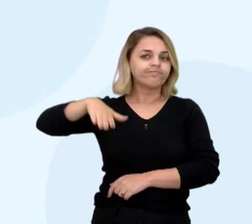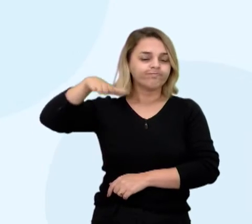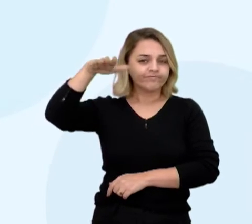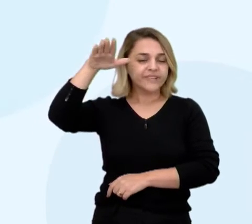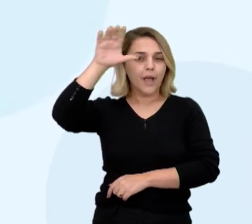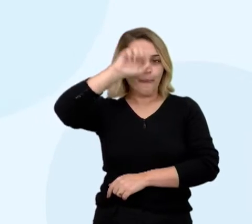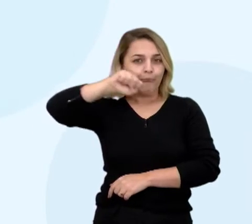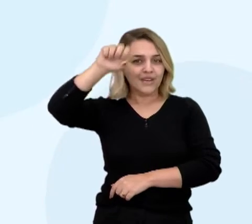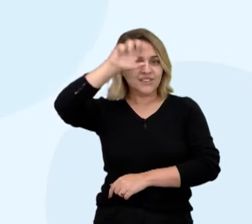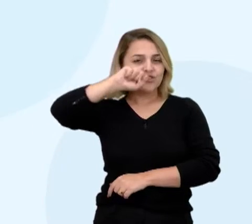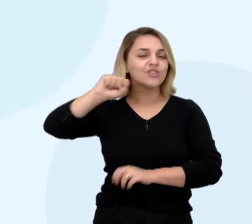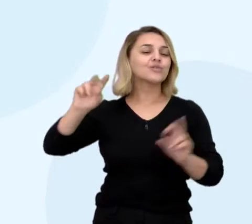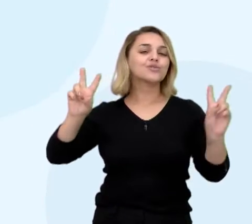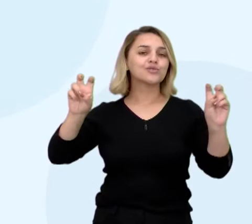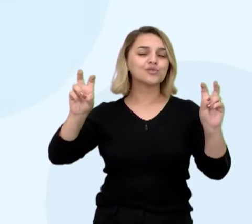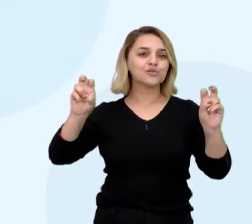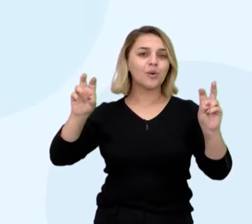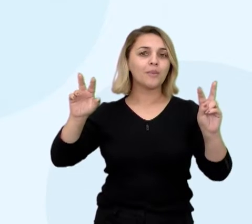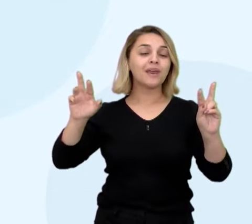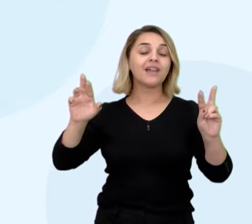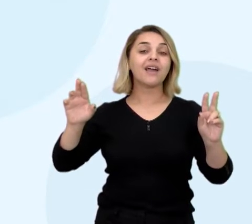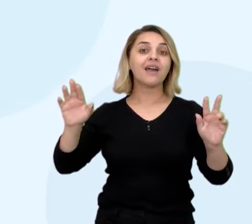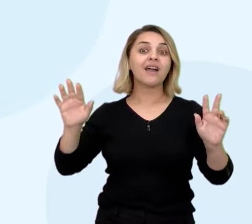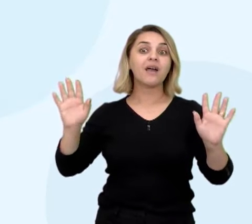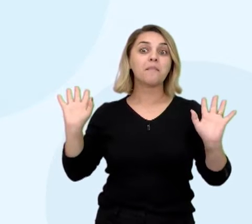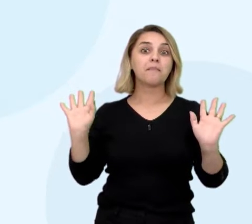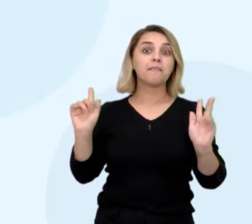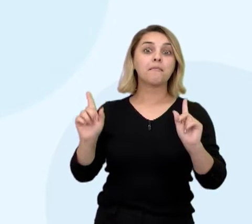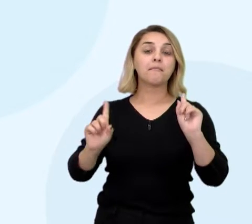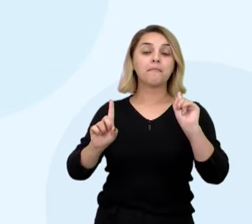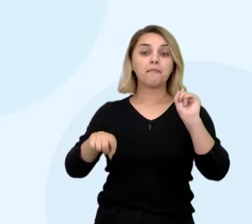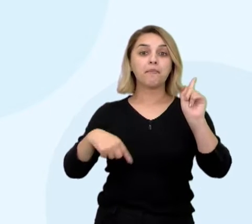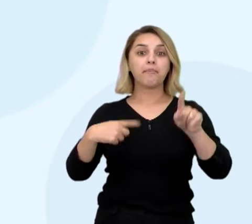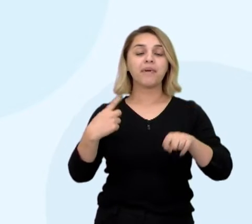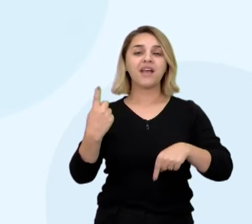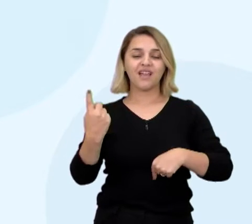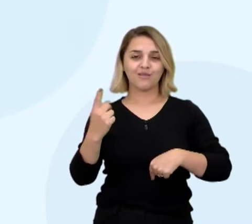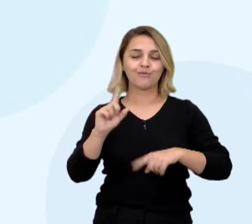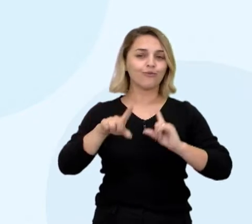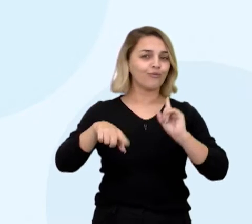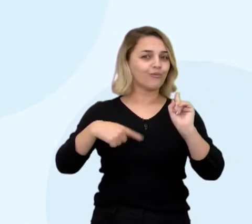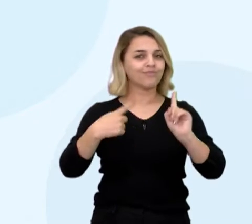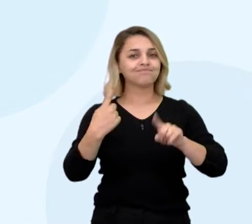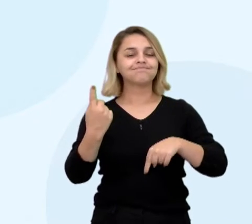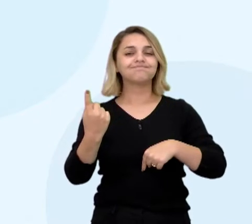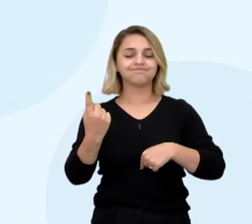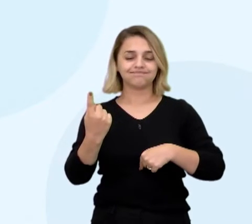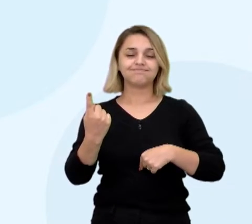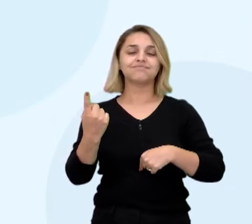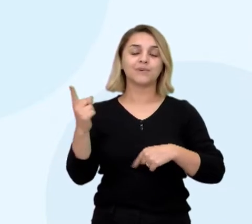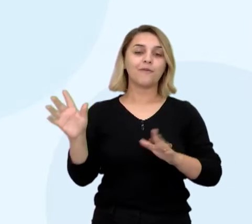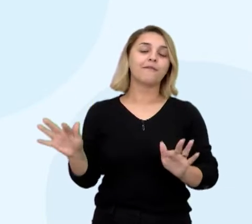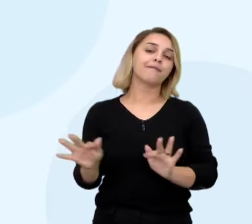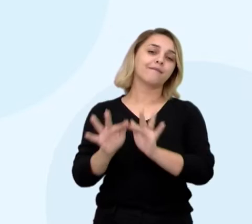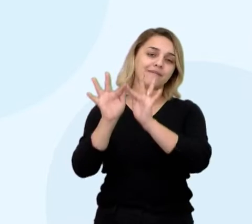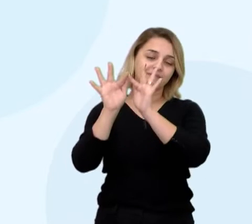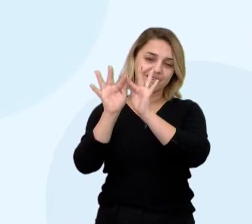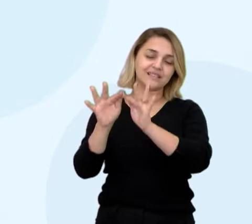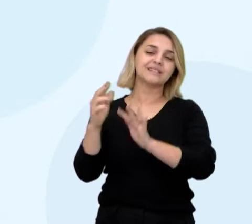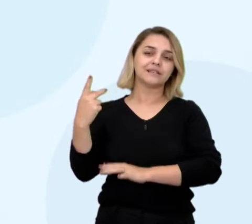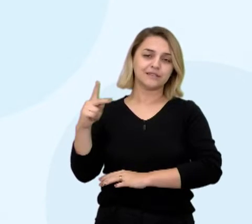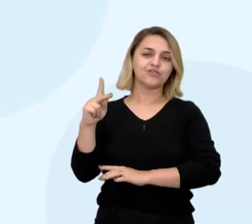Francesa, né? O Montesquieu inspirou grandemente, né? As obras de Montesquieu inspiraram grandemente